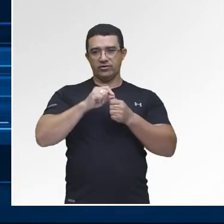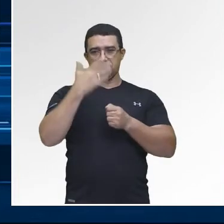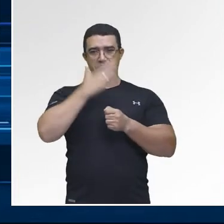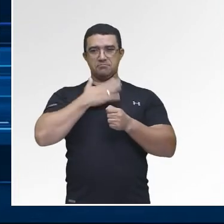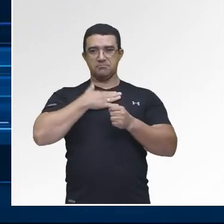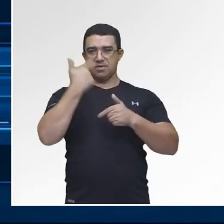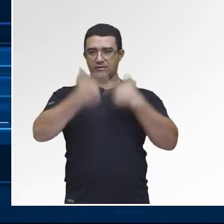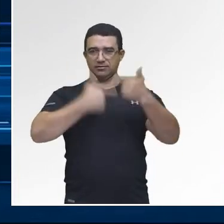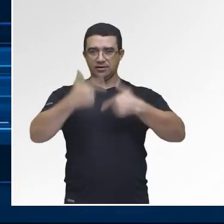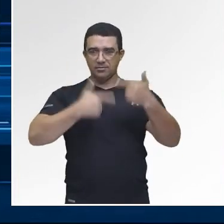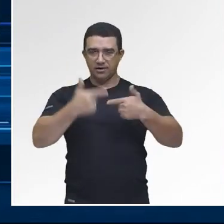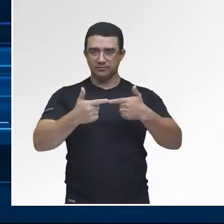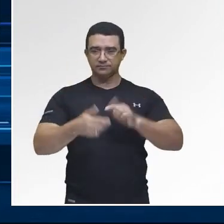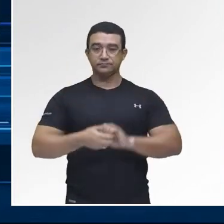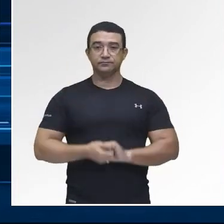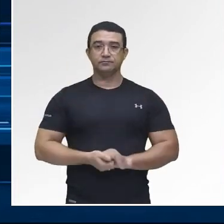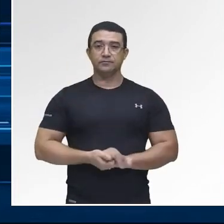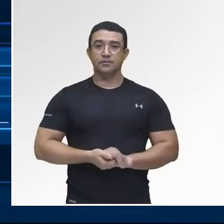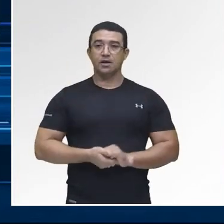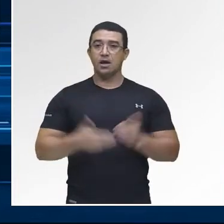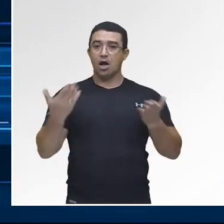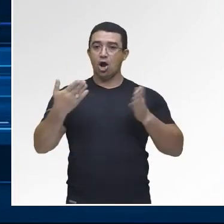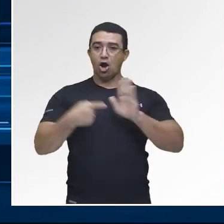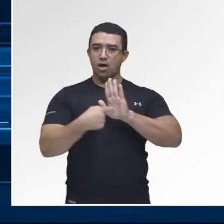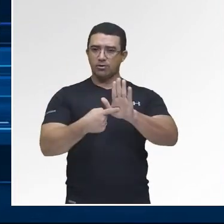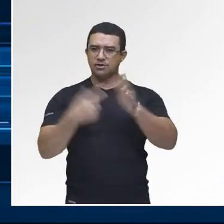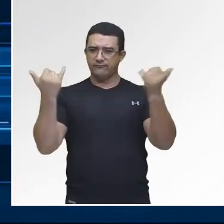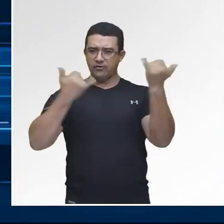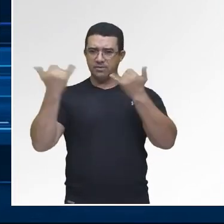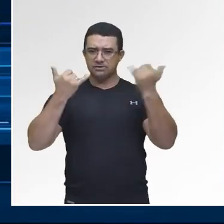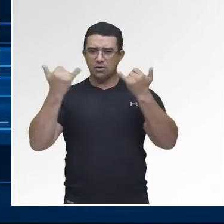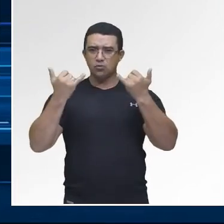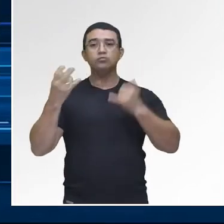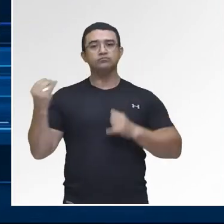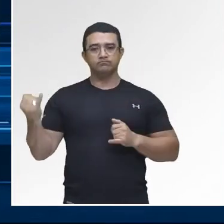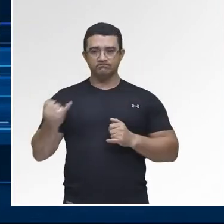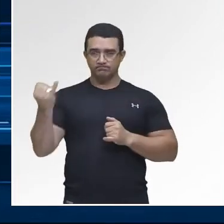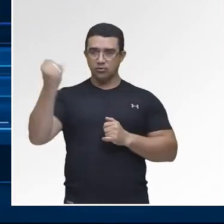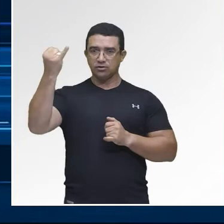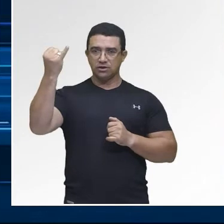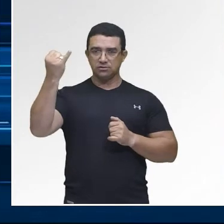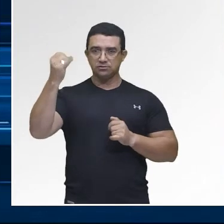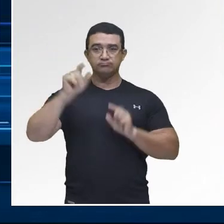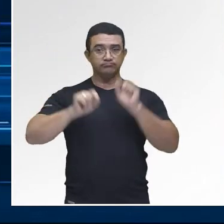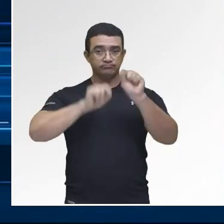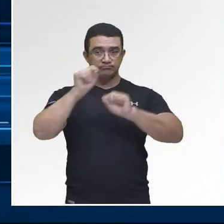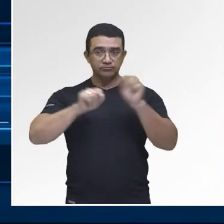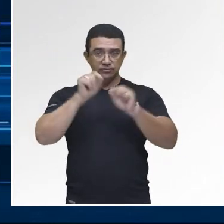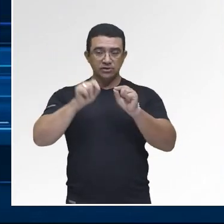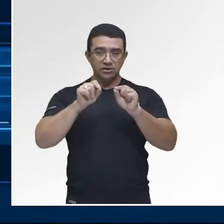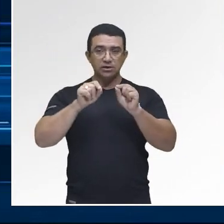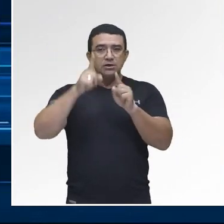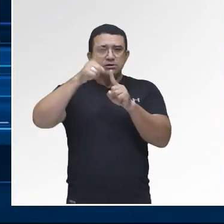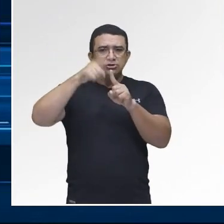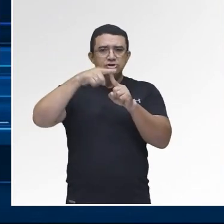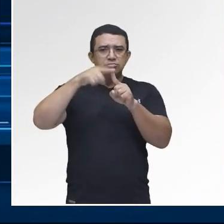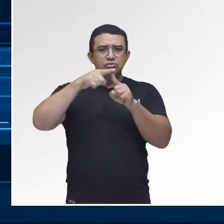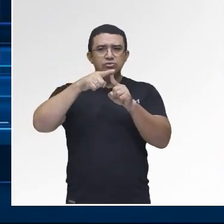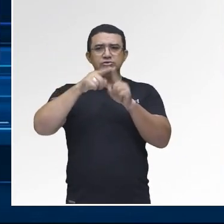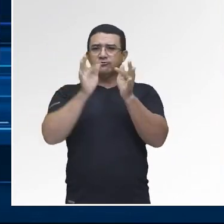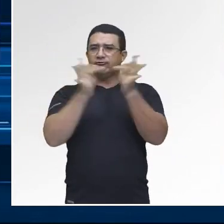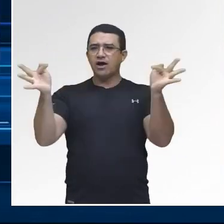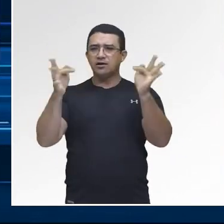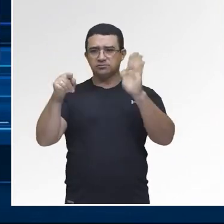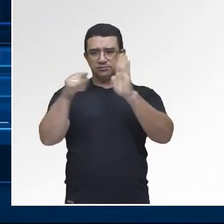Agora sim eu vou mostrar para vocês uma informação importante também com relação as formas negativas, tá? Então,